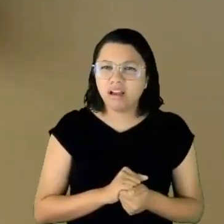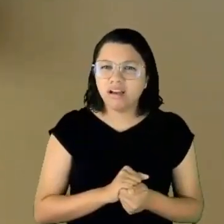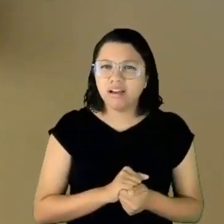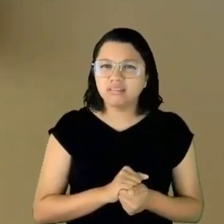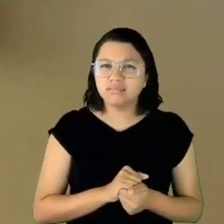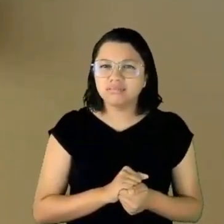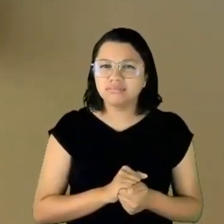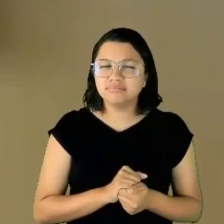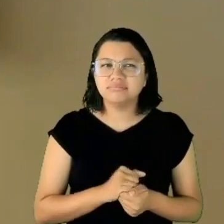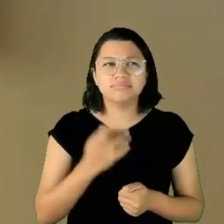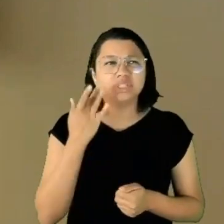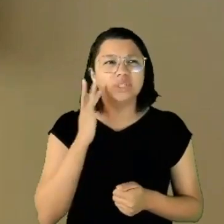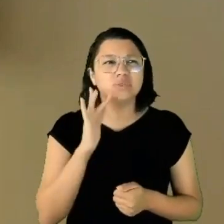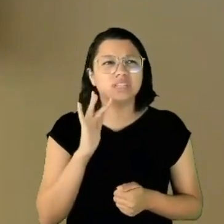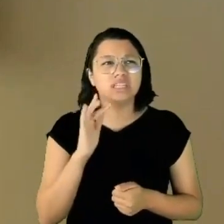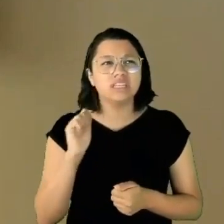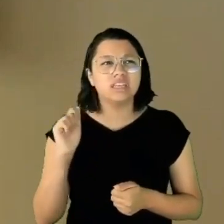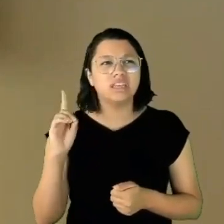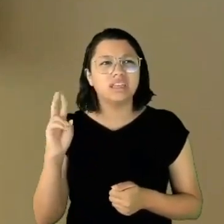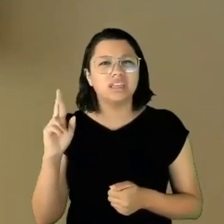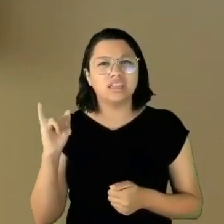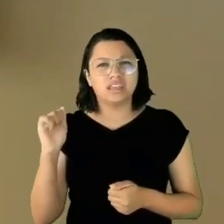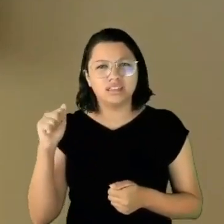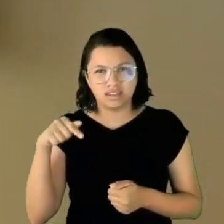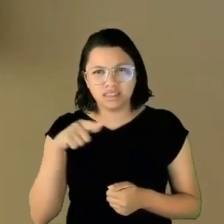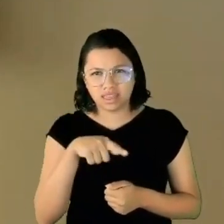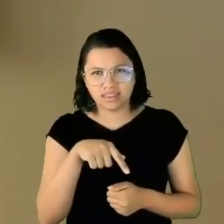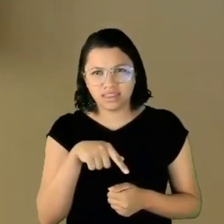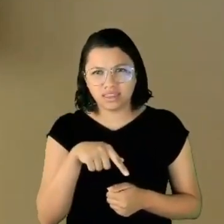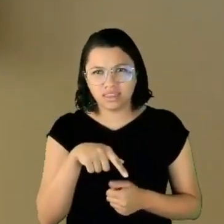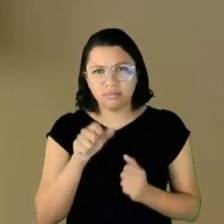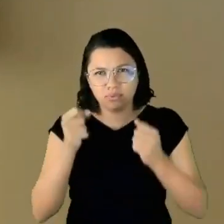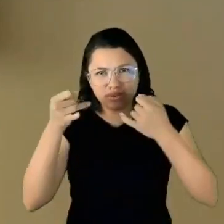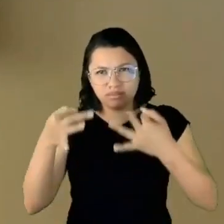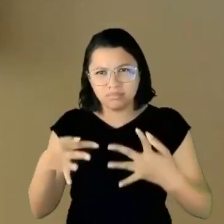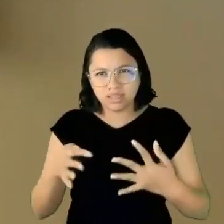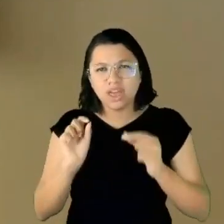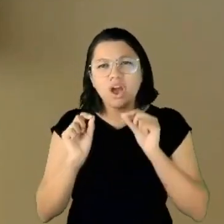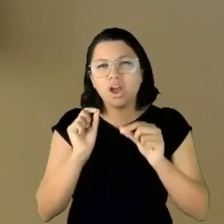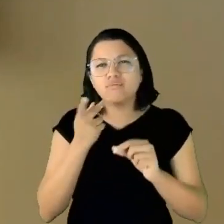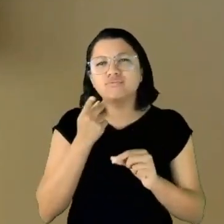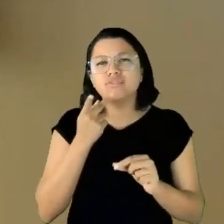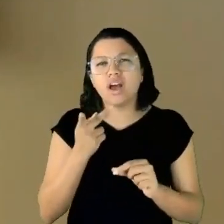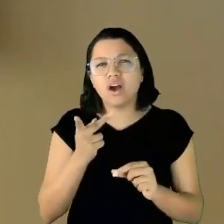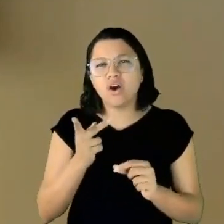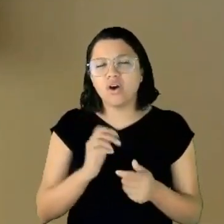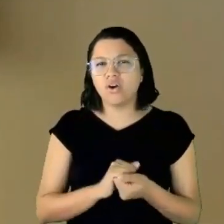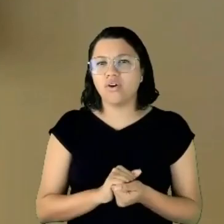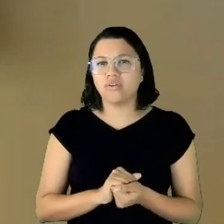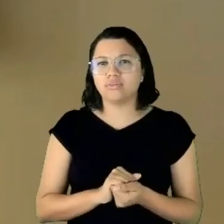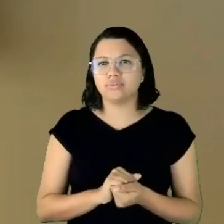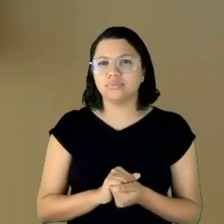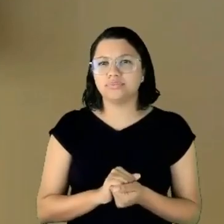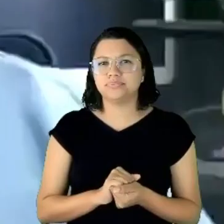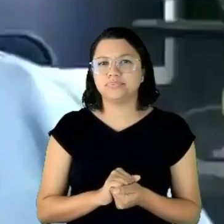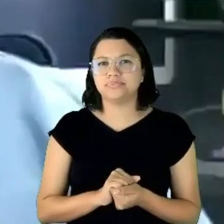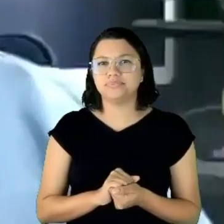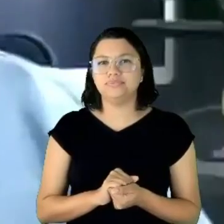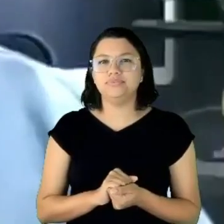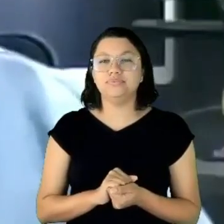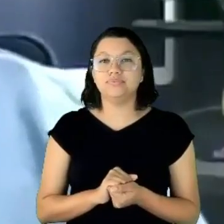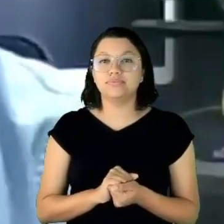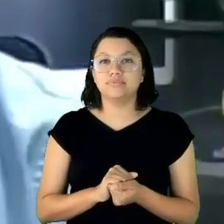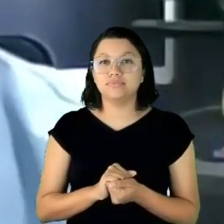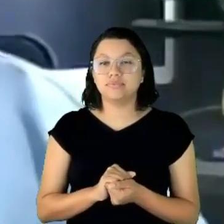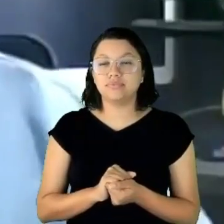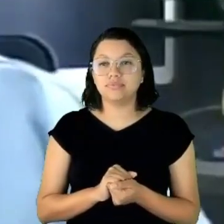não sei se a Adriana está se estiver pode esclarecer Adriana a gente tira dúvida com o Denilson talvez seja